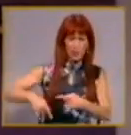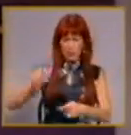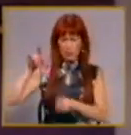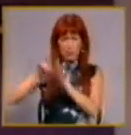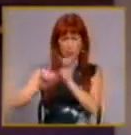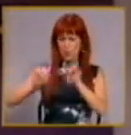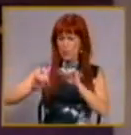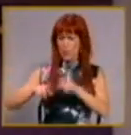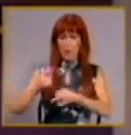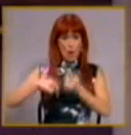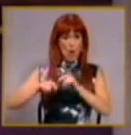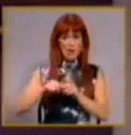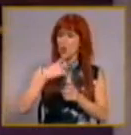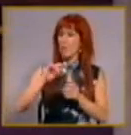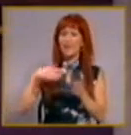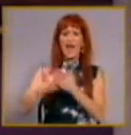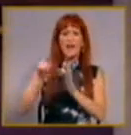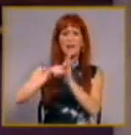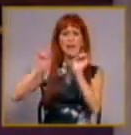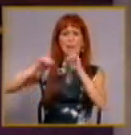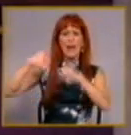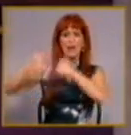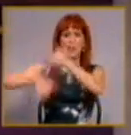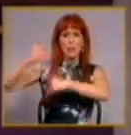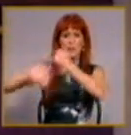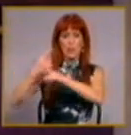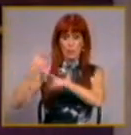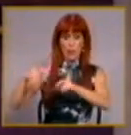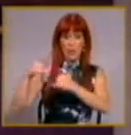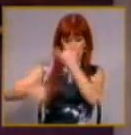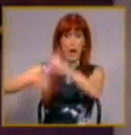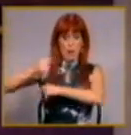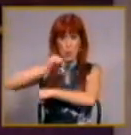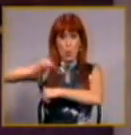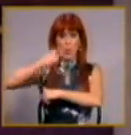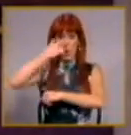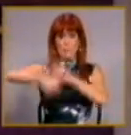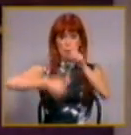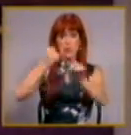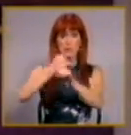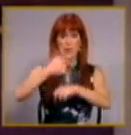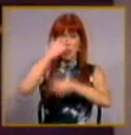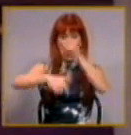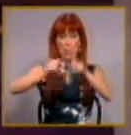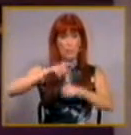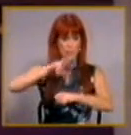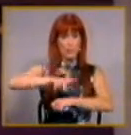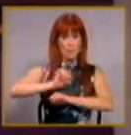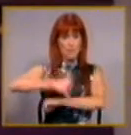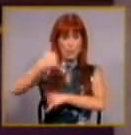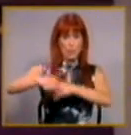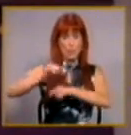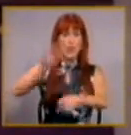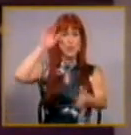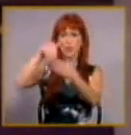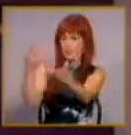memorando de entendimento, ao qual nós designamos por parte de agressão, porque efetivamente é uma agressão aos trabalhadores, ao povo e ao nosso país. Os